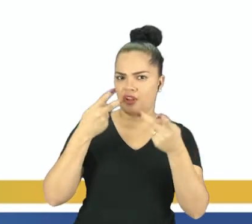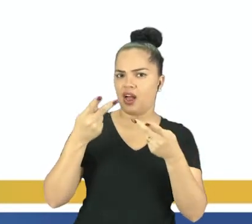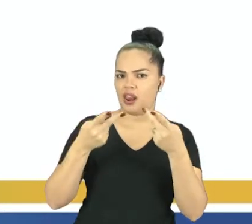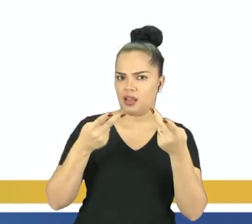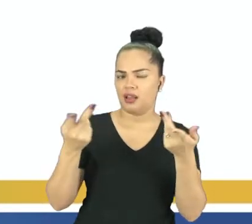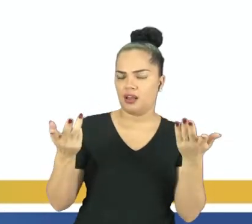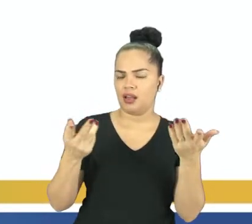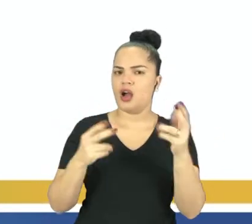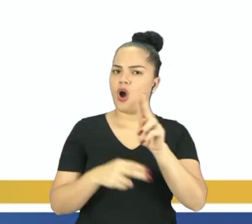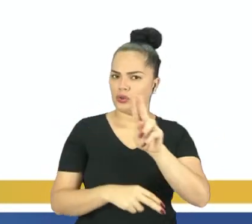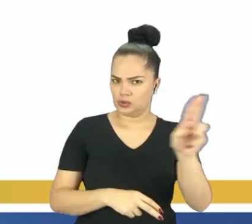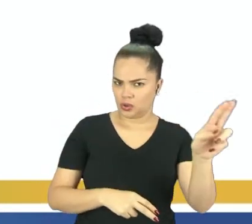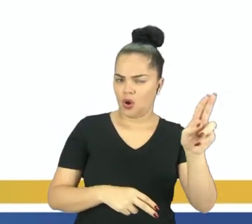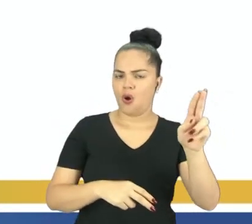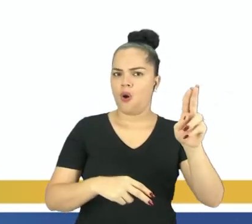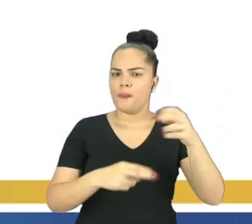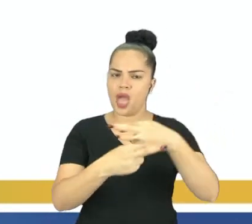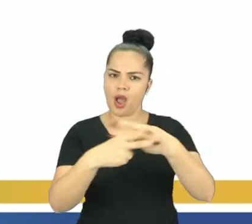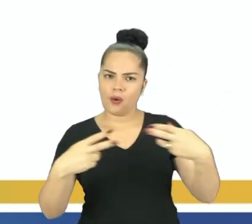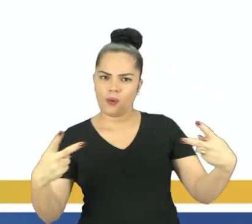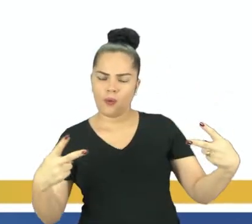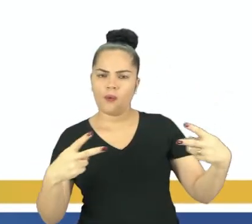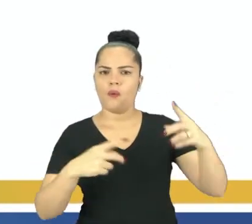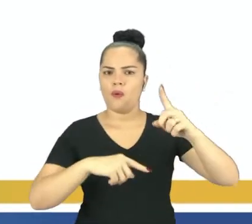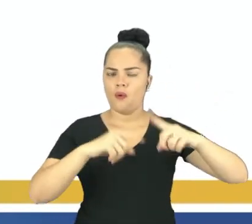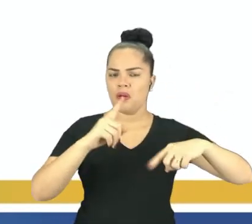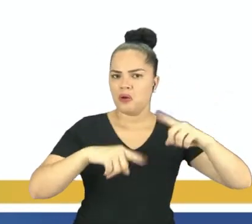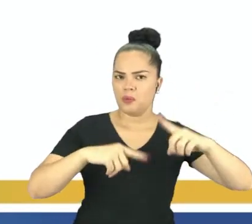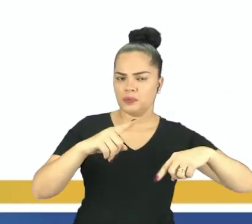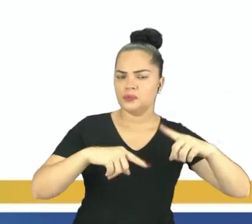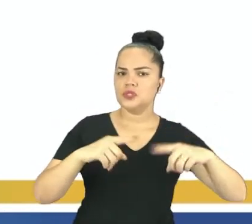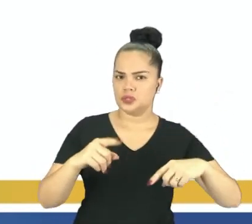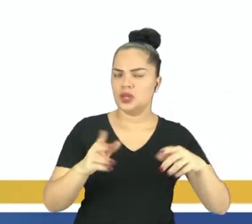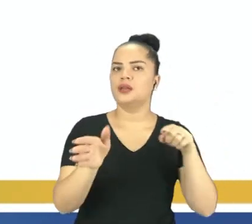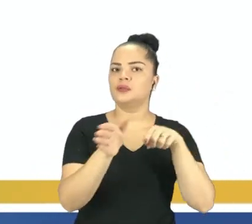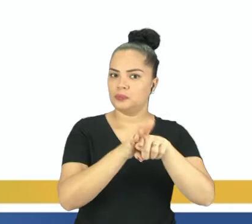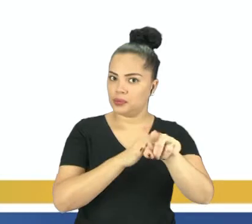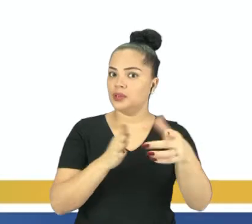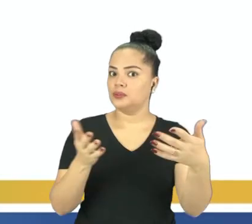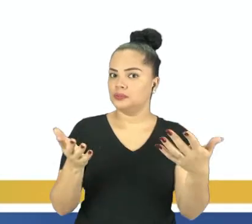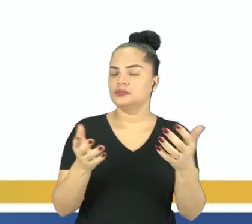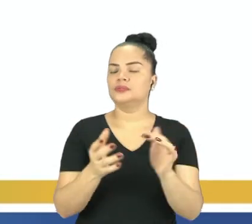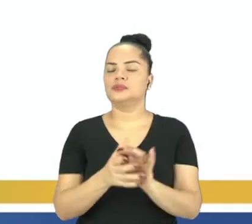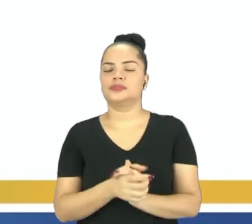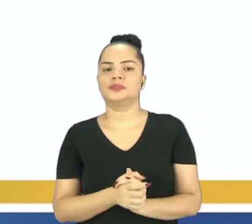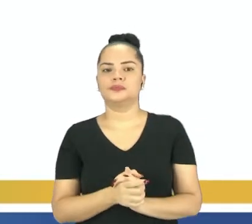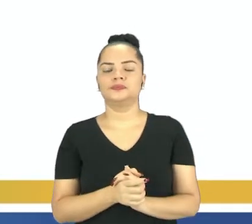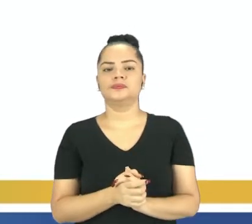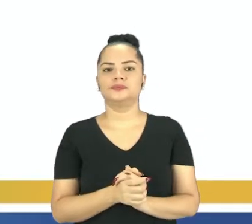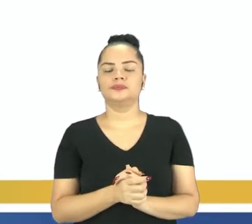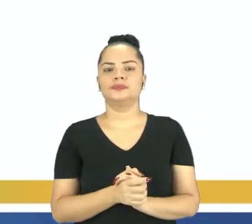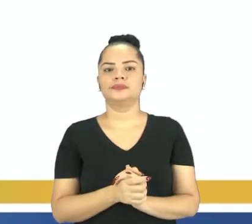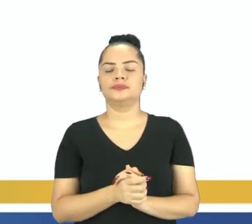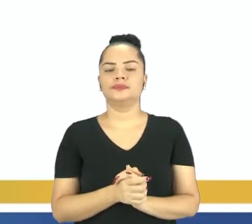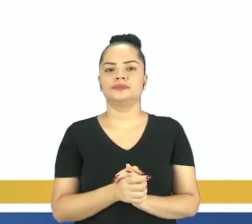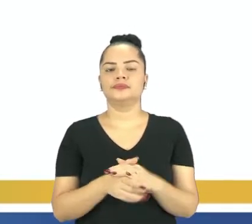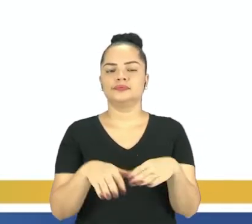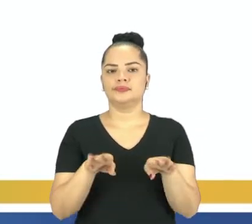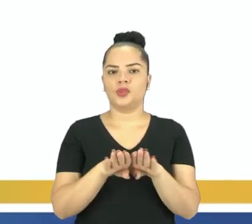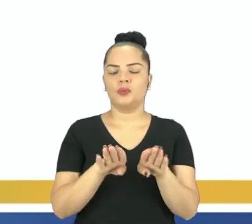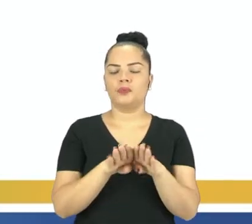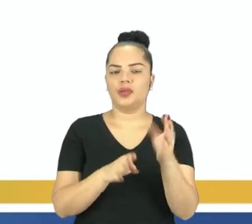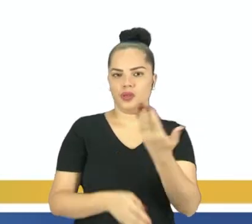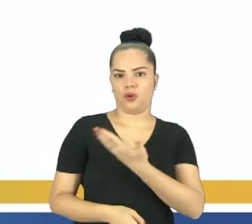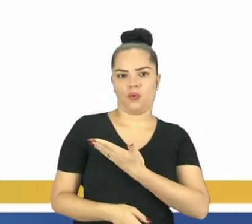de algum objeto em inglês ou português, você usa essa pergunta aí para saber, ok? E agora as duas que a gente usa com os colegas.